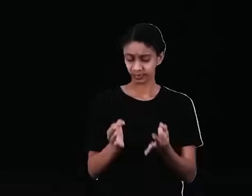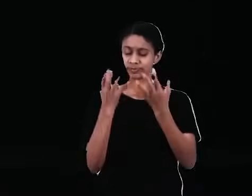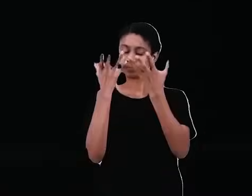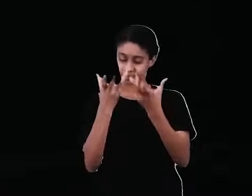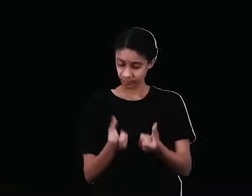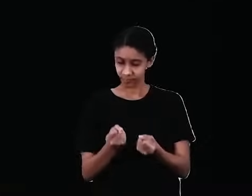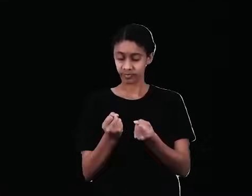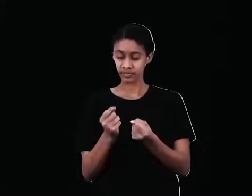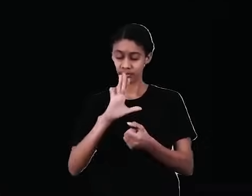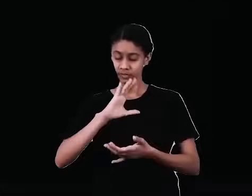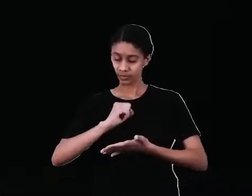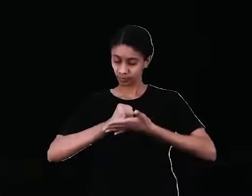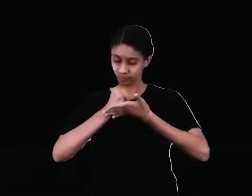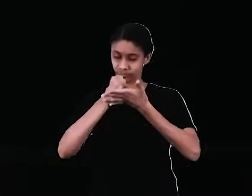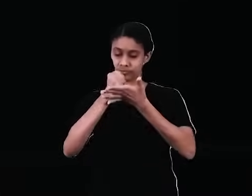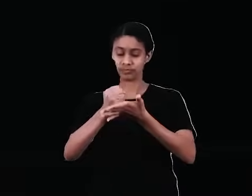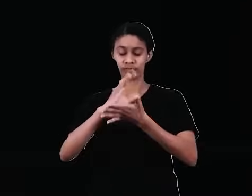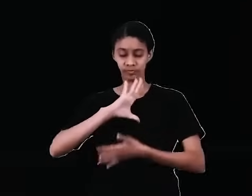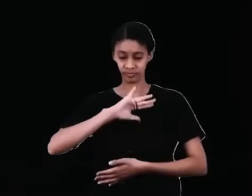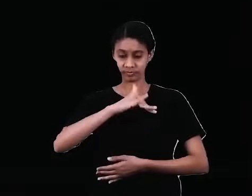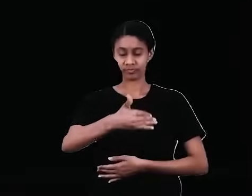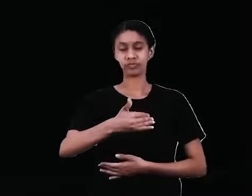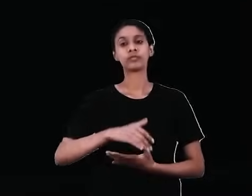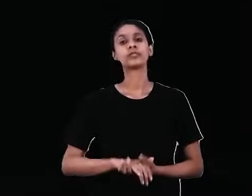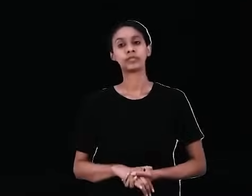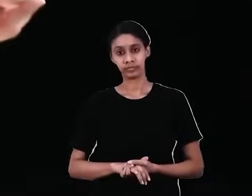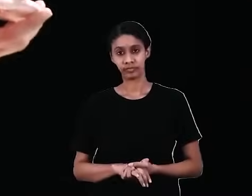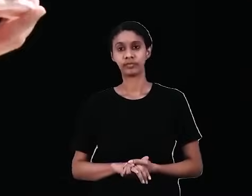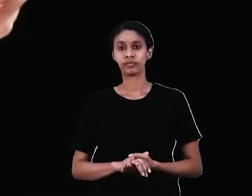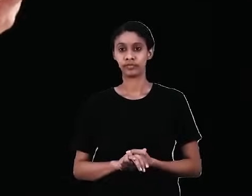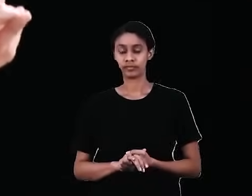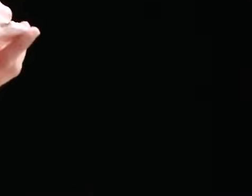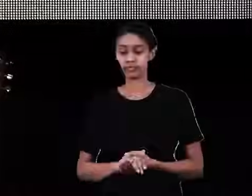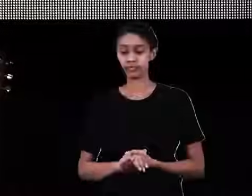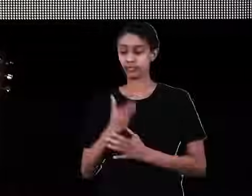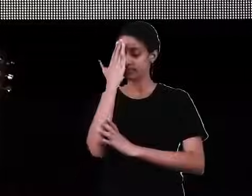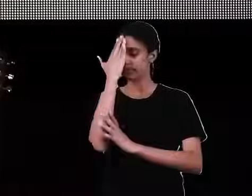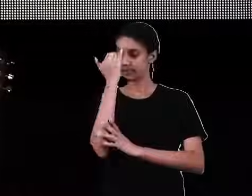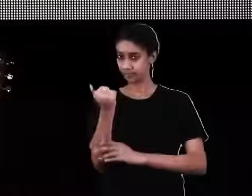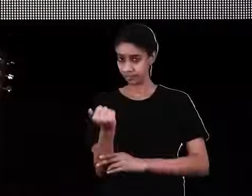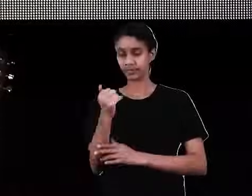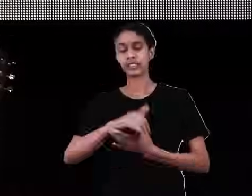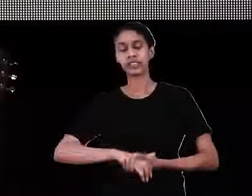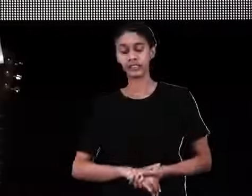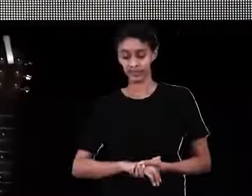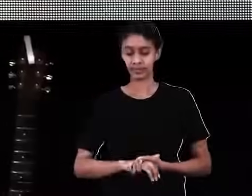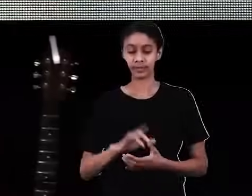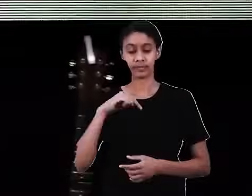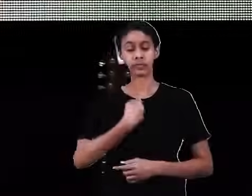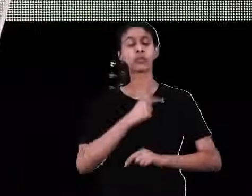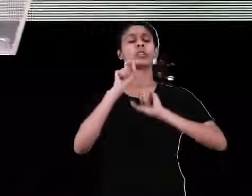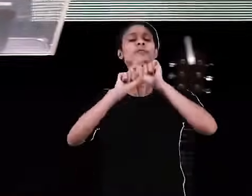altruísmo, na concha da coragem, na concha da sabedoria. Quem nós